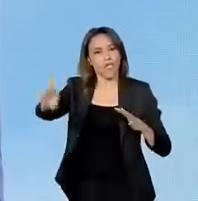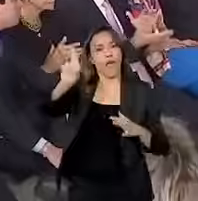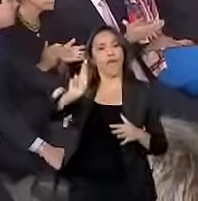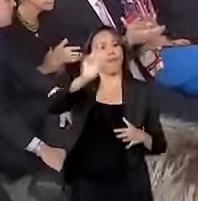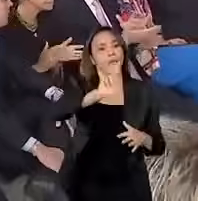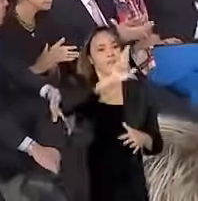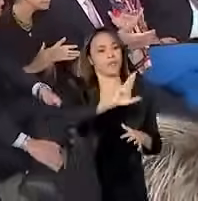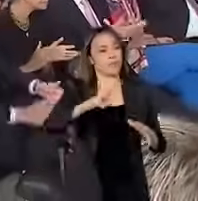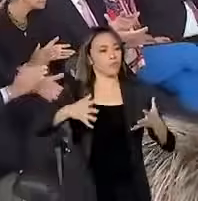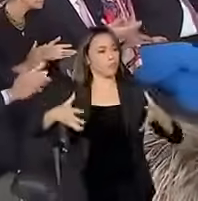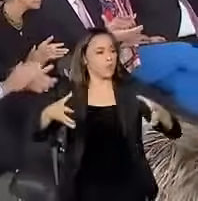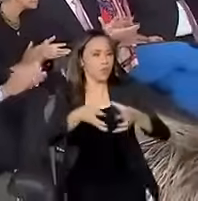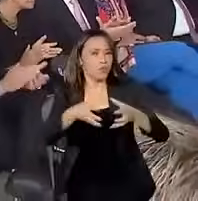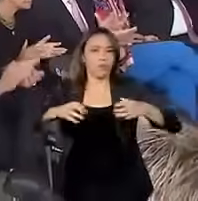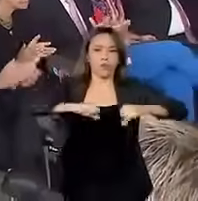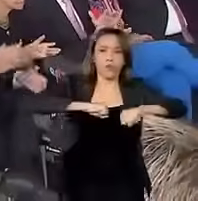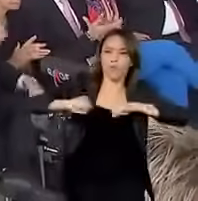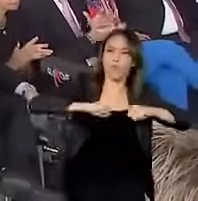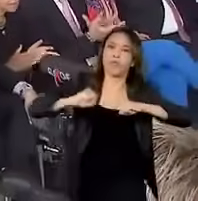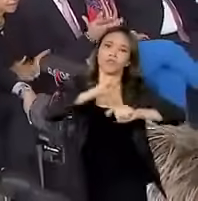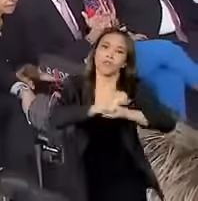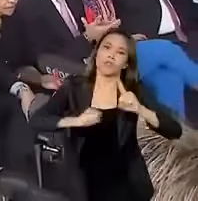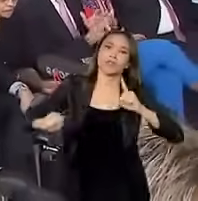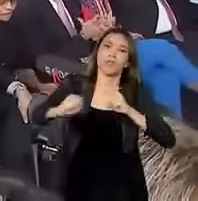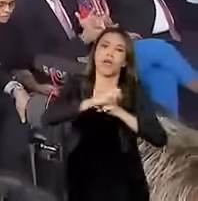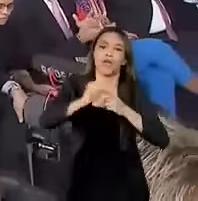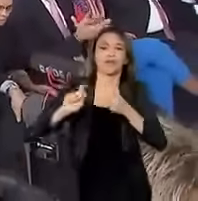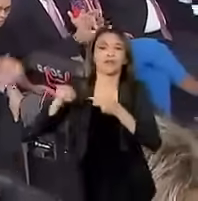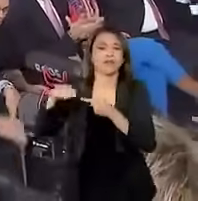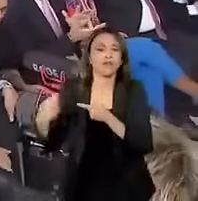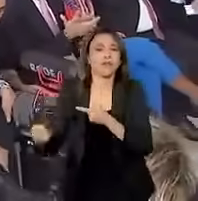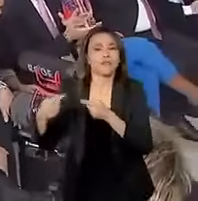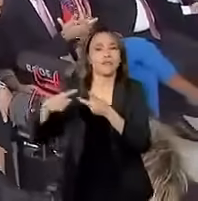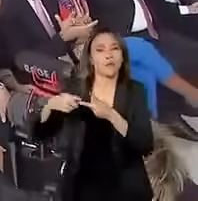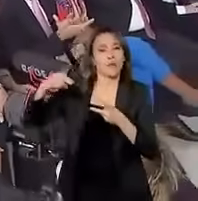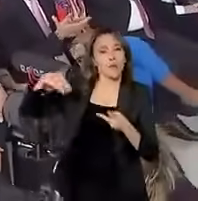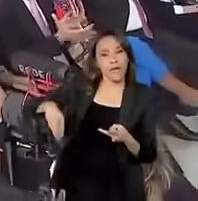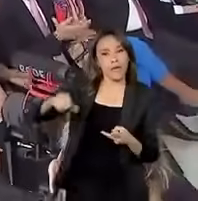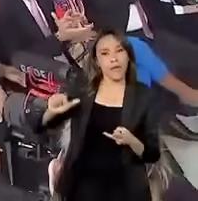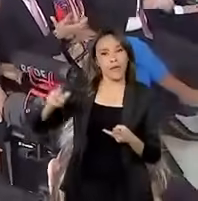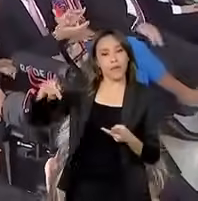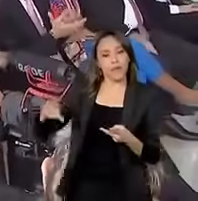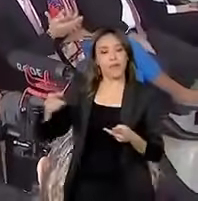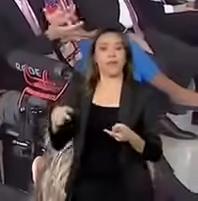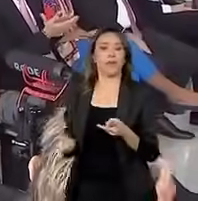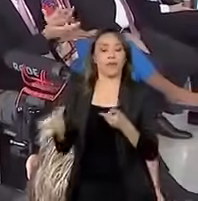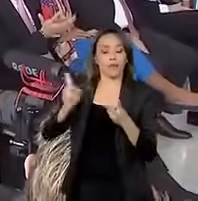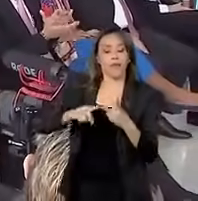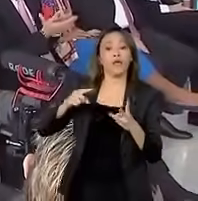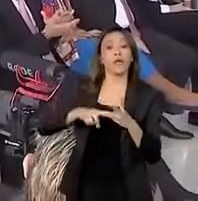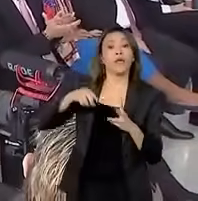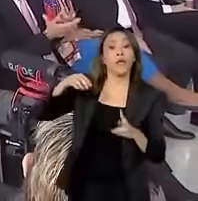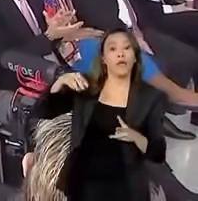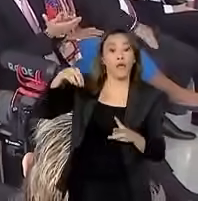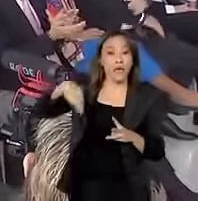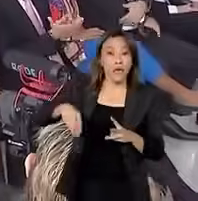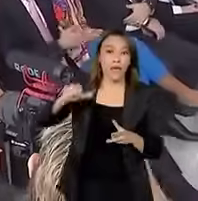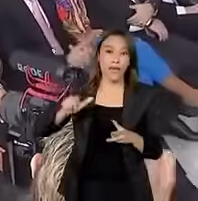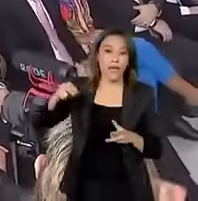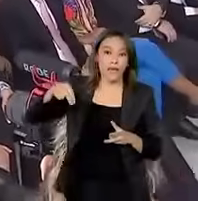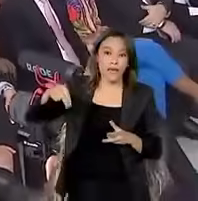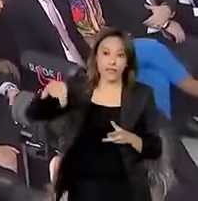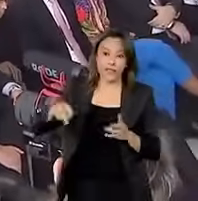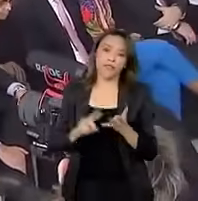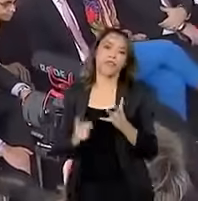luta da moradia no Brasil. O MTST, o MLB, o